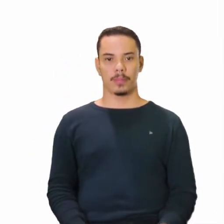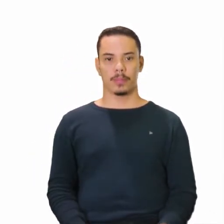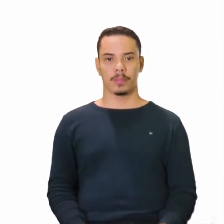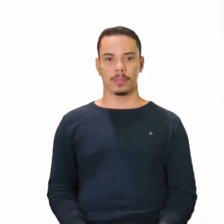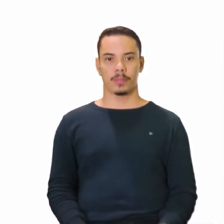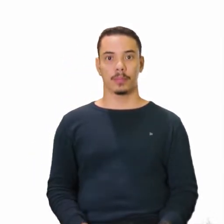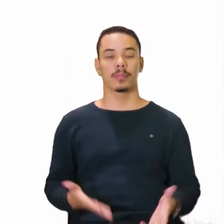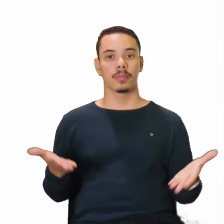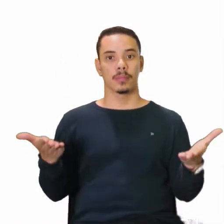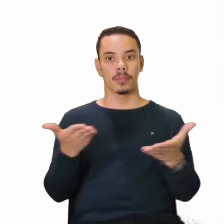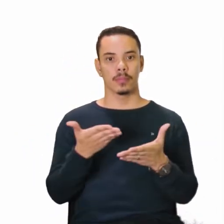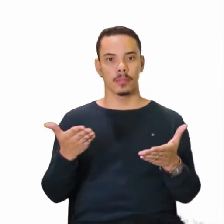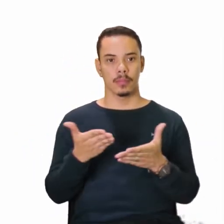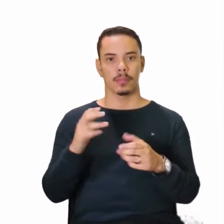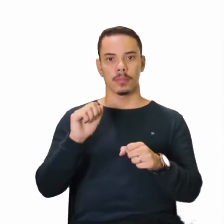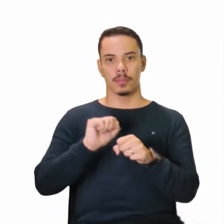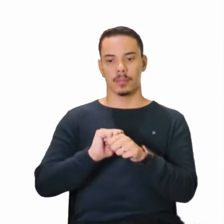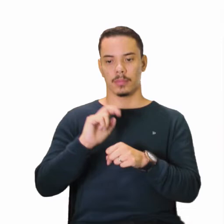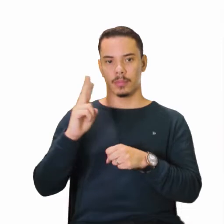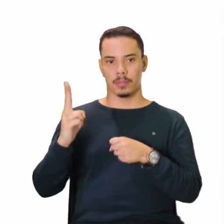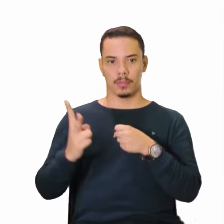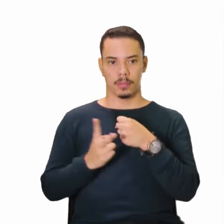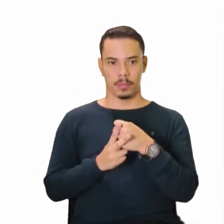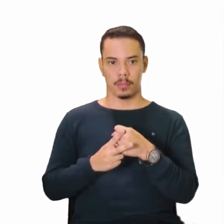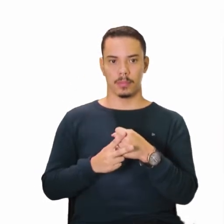agora vamos aí para os advérbios